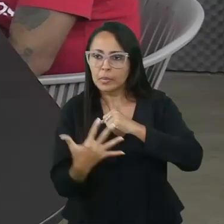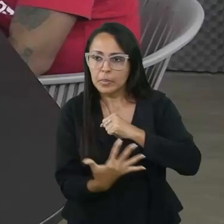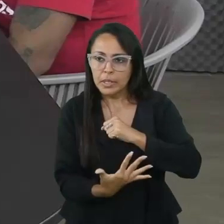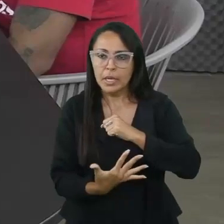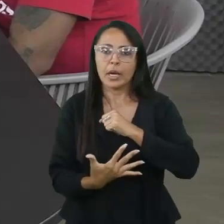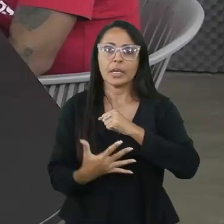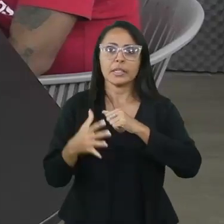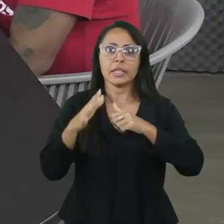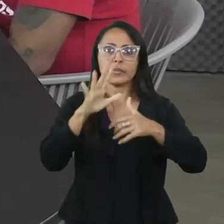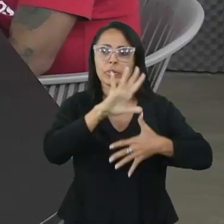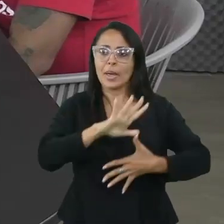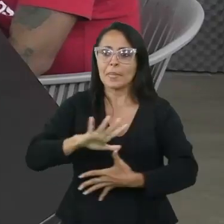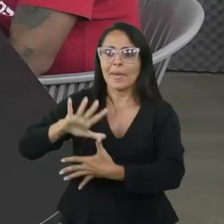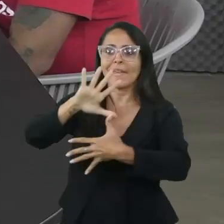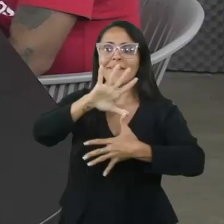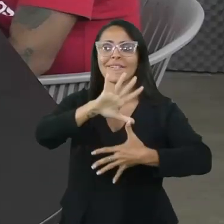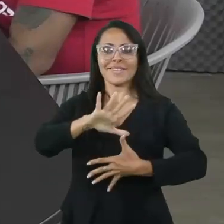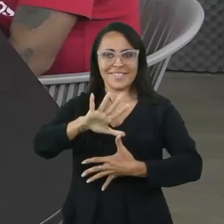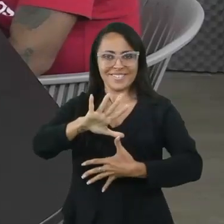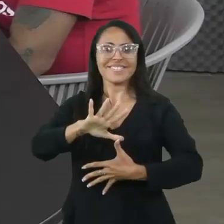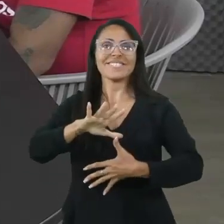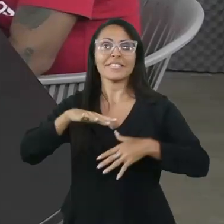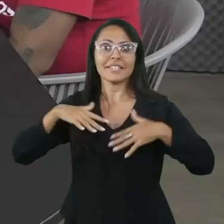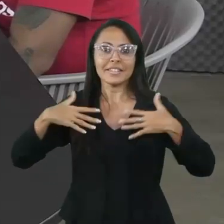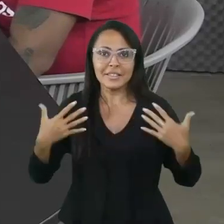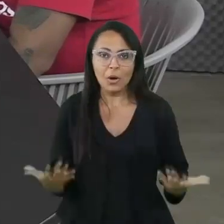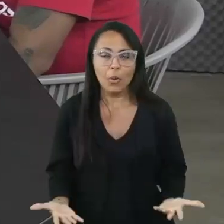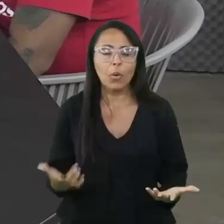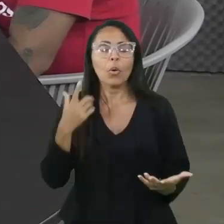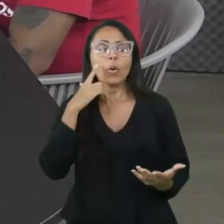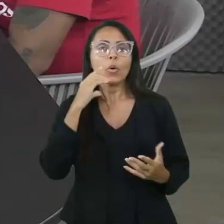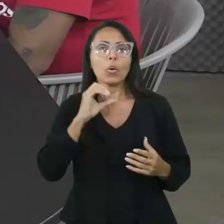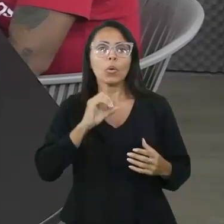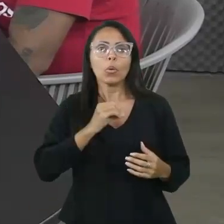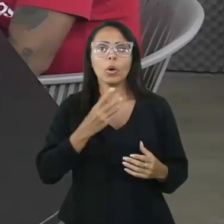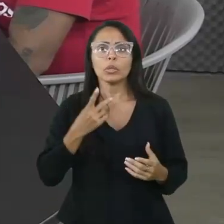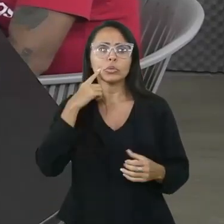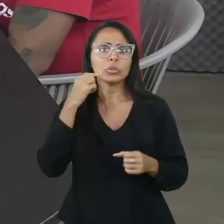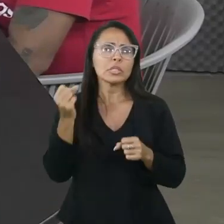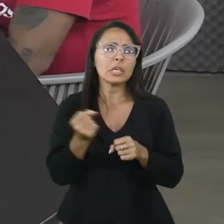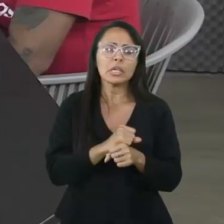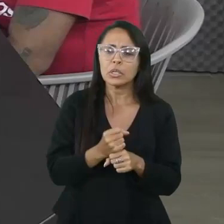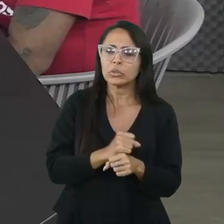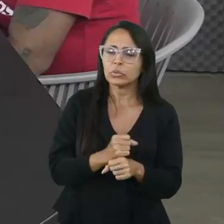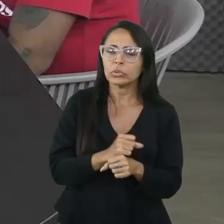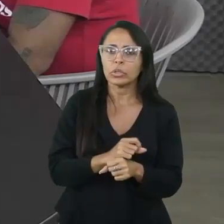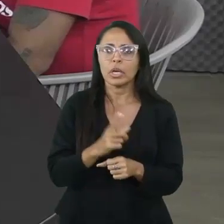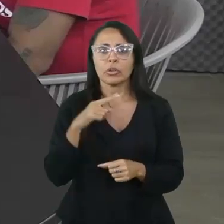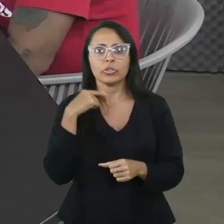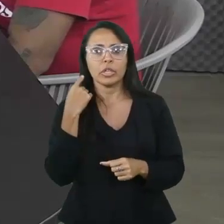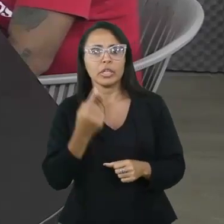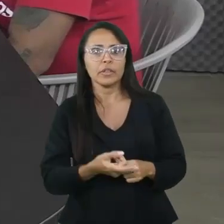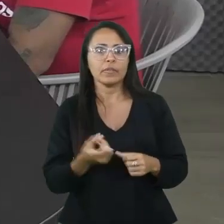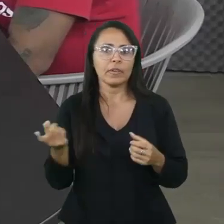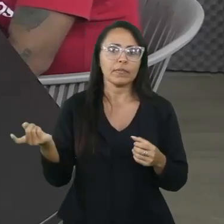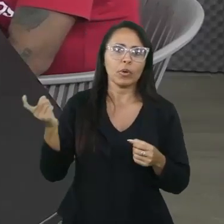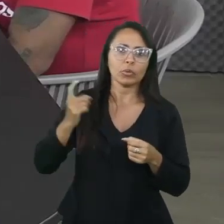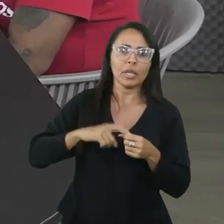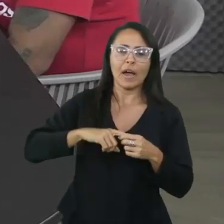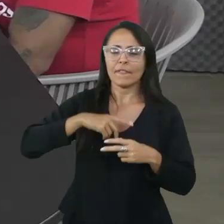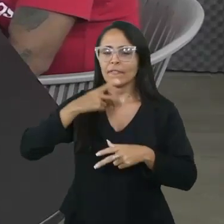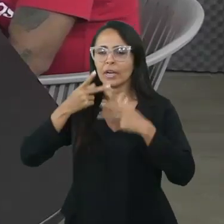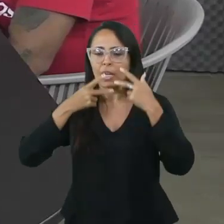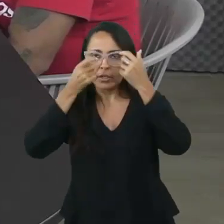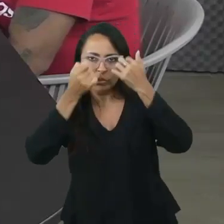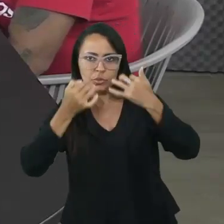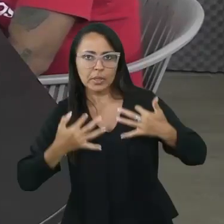é? Então é um tema que... Quantos anos a gente vai voltar a falar sobre isso? Eu queria